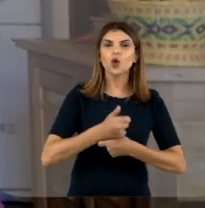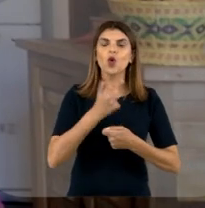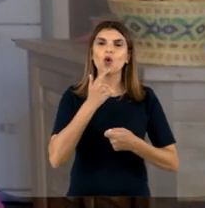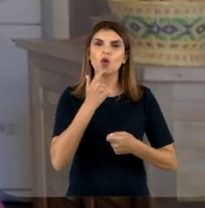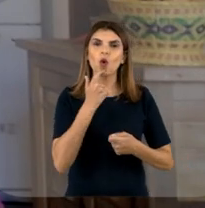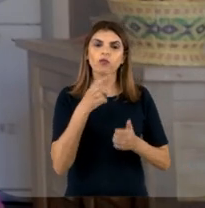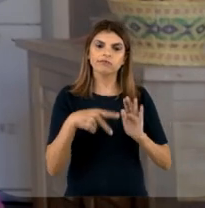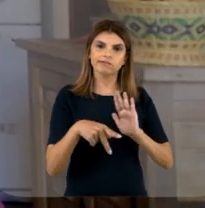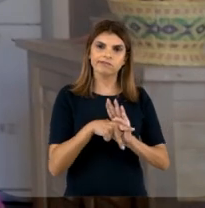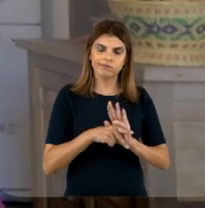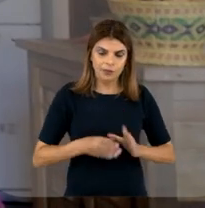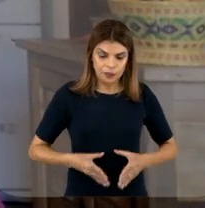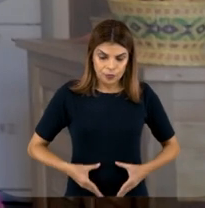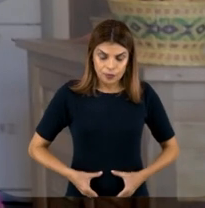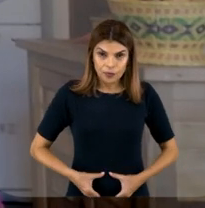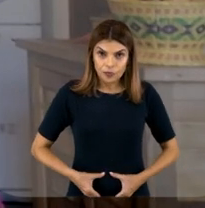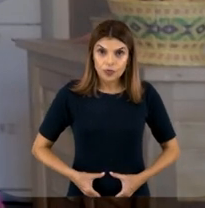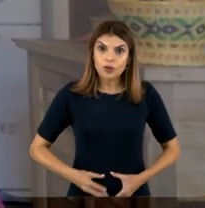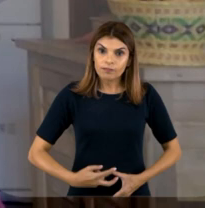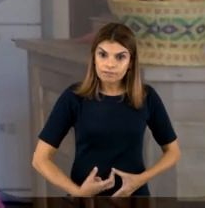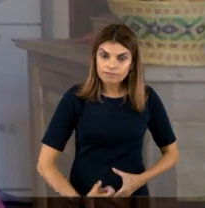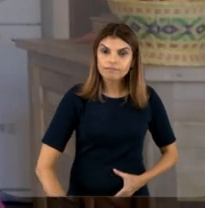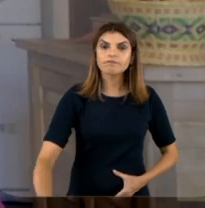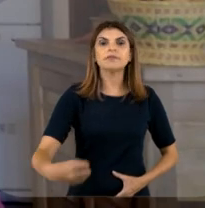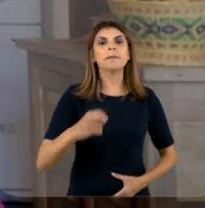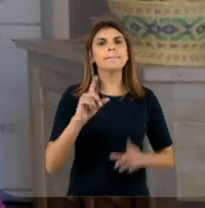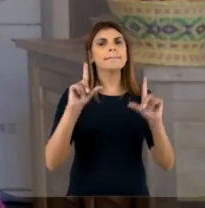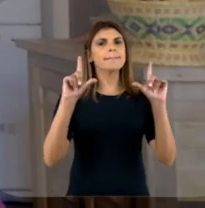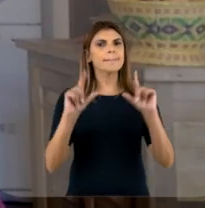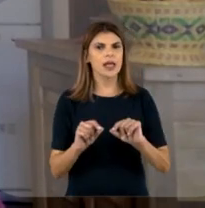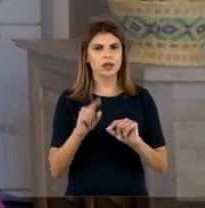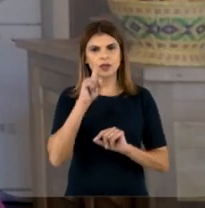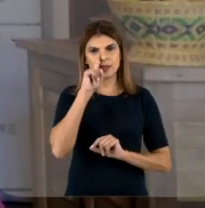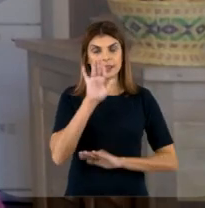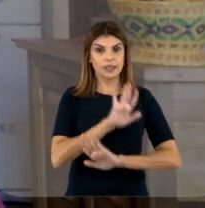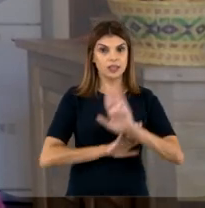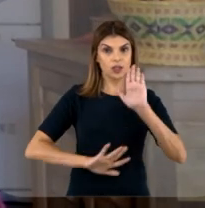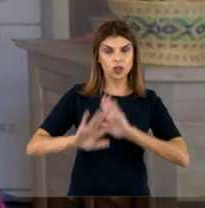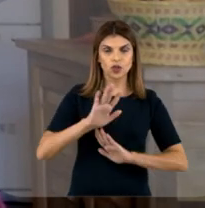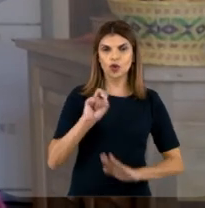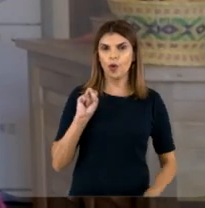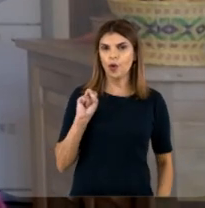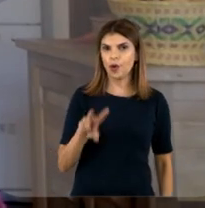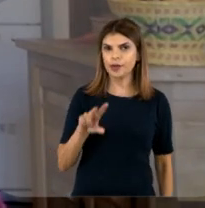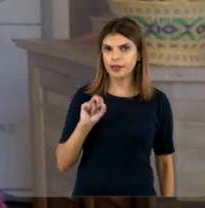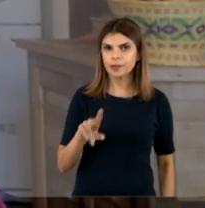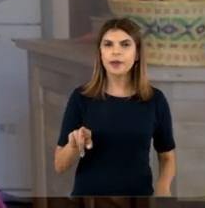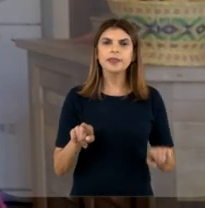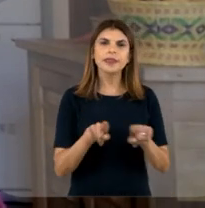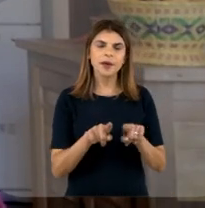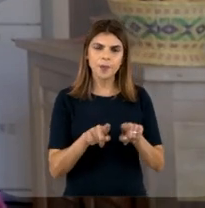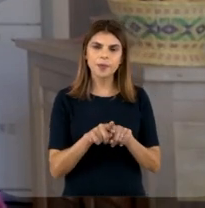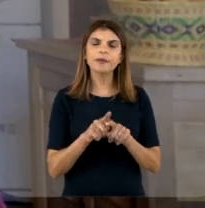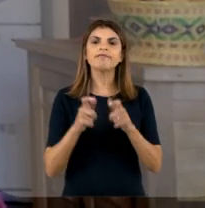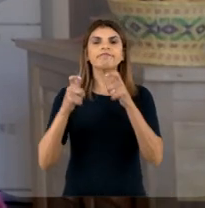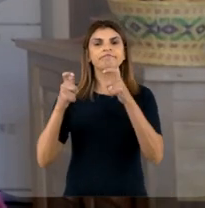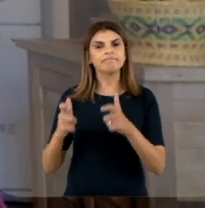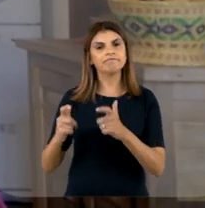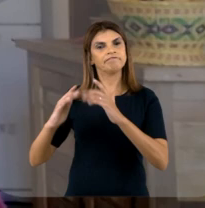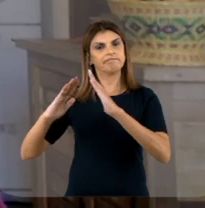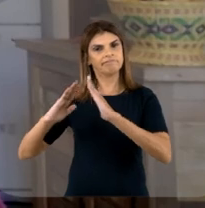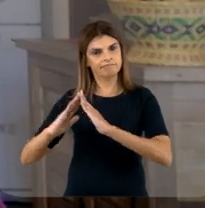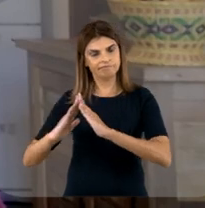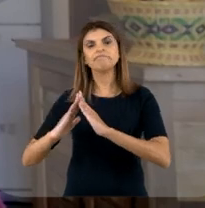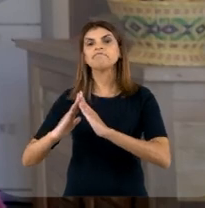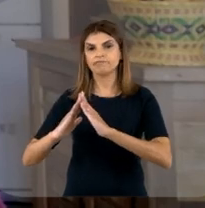a curetagem uterina, por apresentar menos riscos de complicação, por poder ser realizado